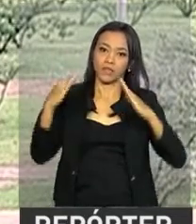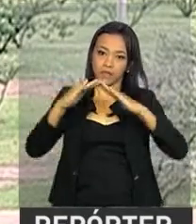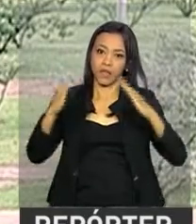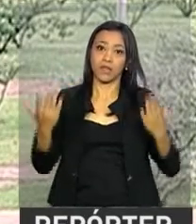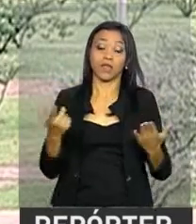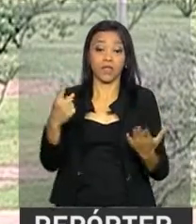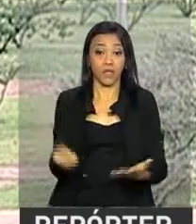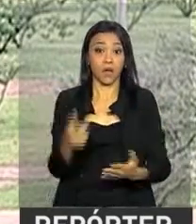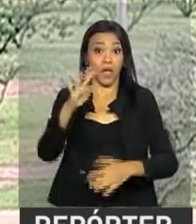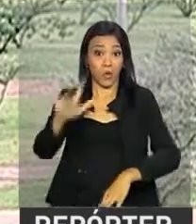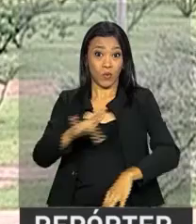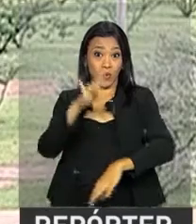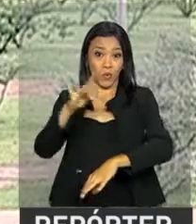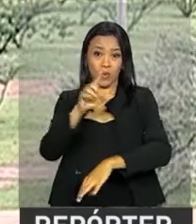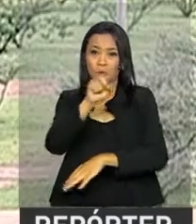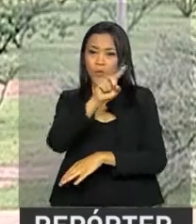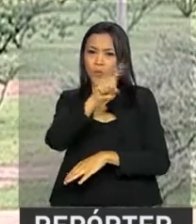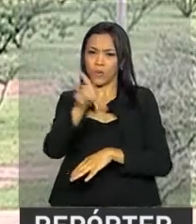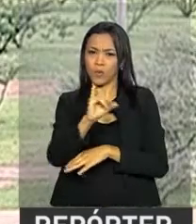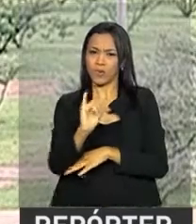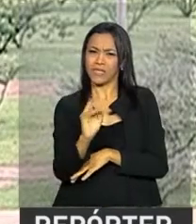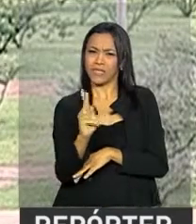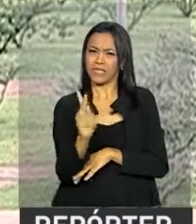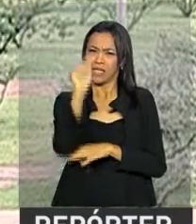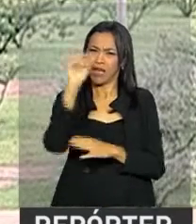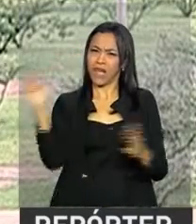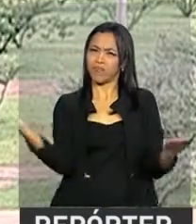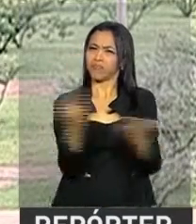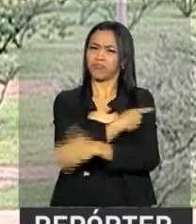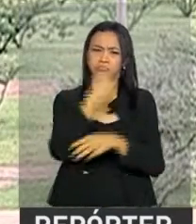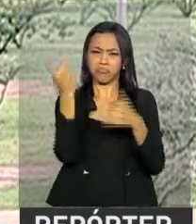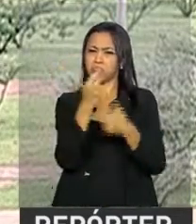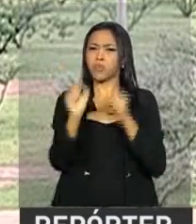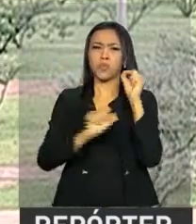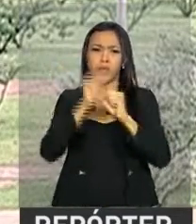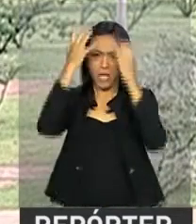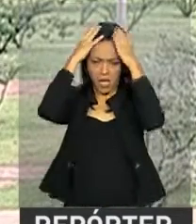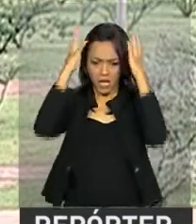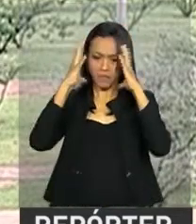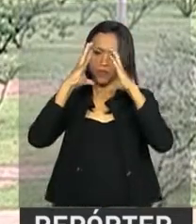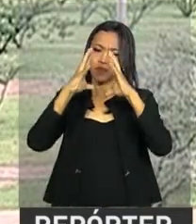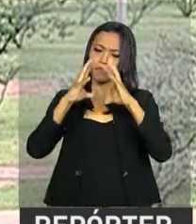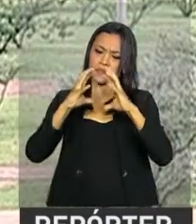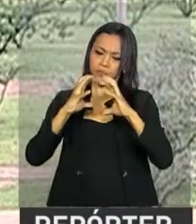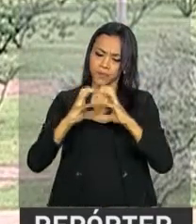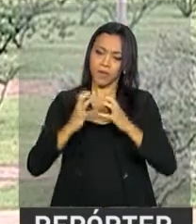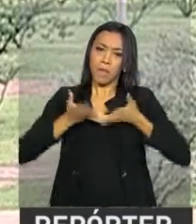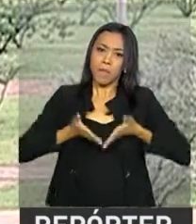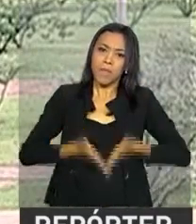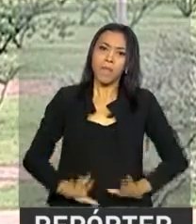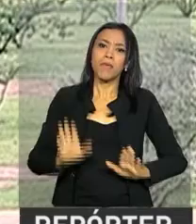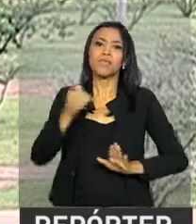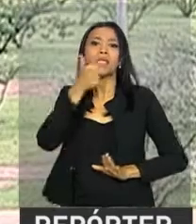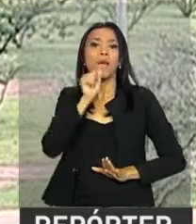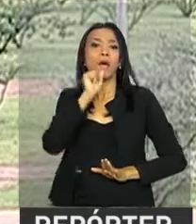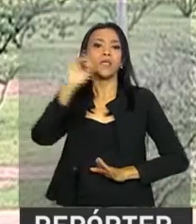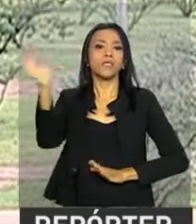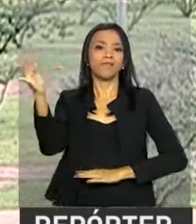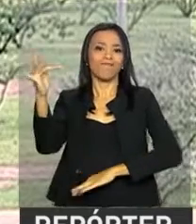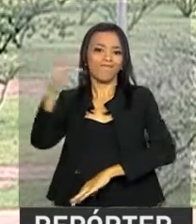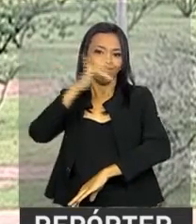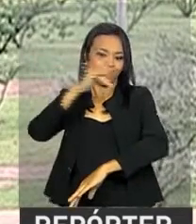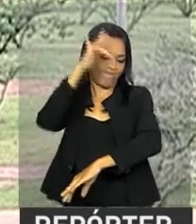Zika, ela é um conjunto de malformações e problemas apresentados por bebês que tiveram mães